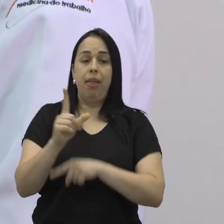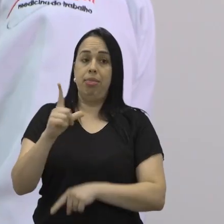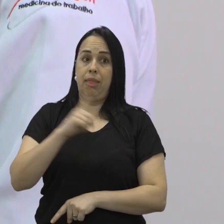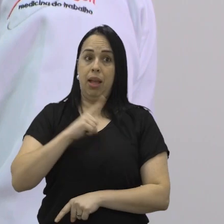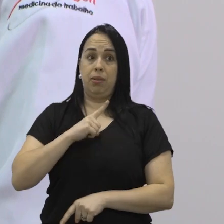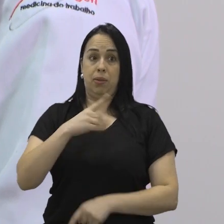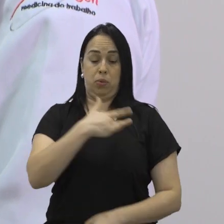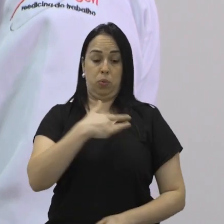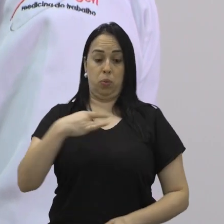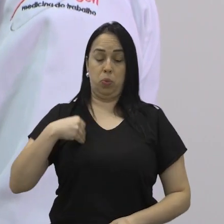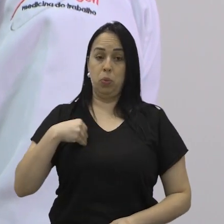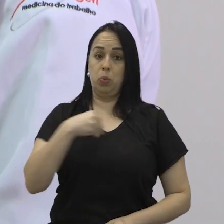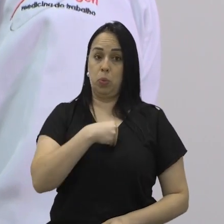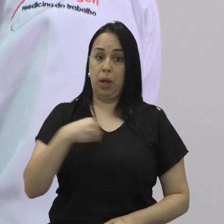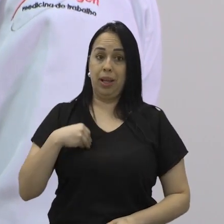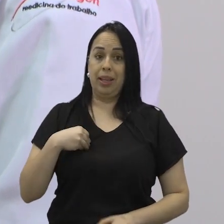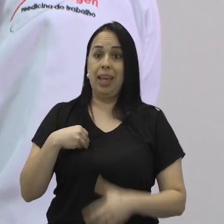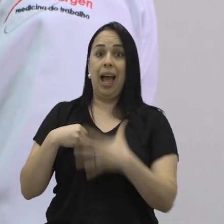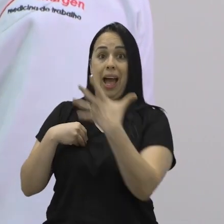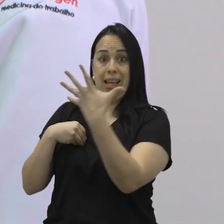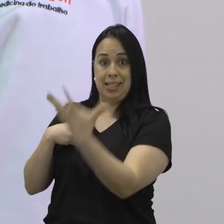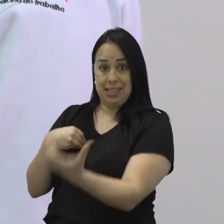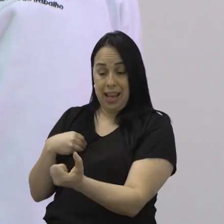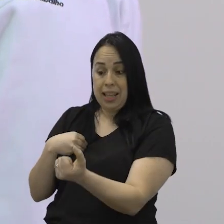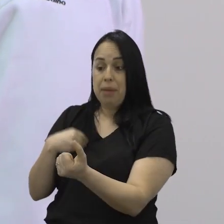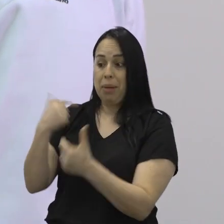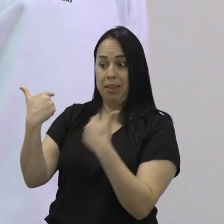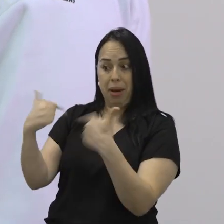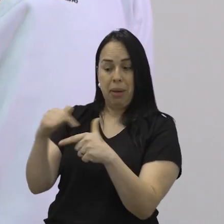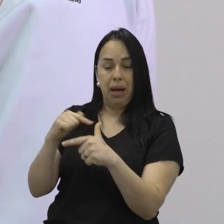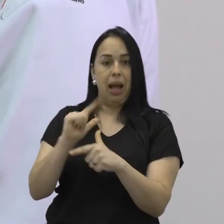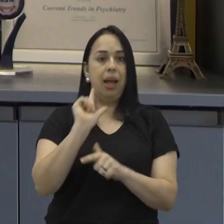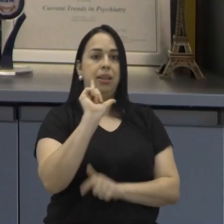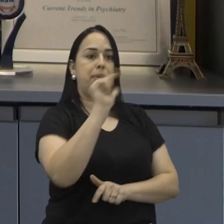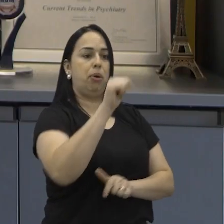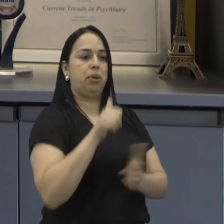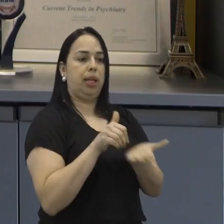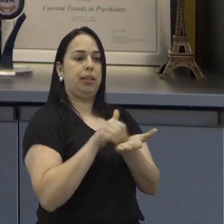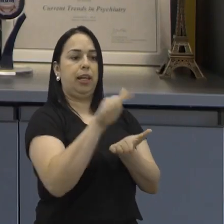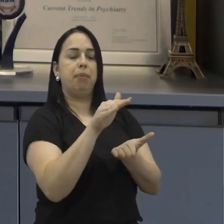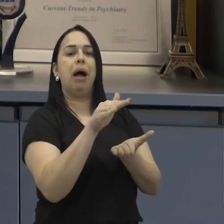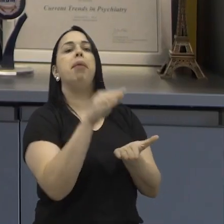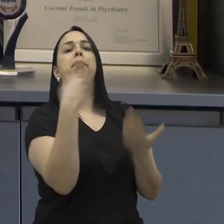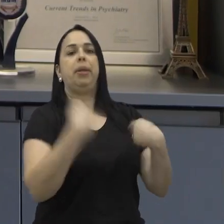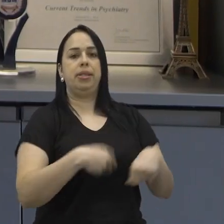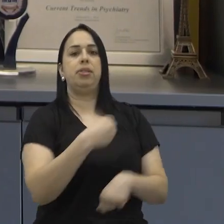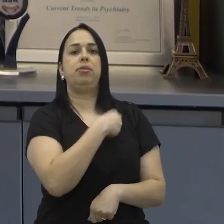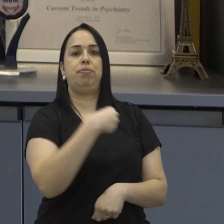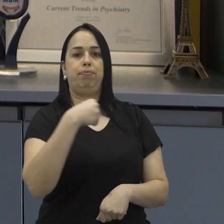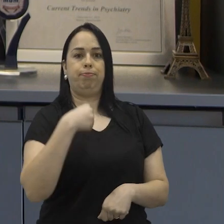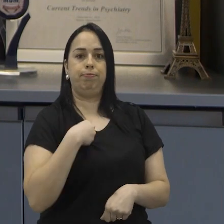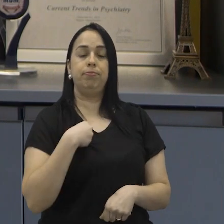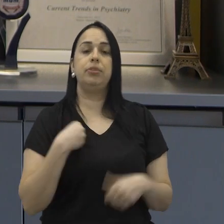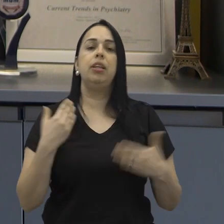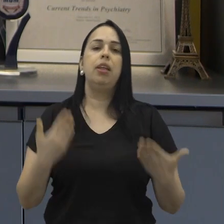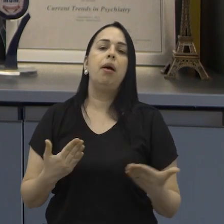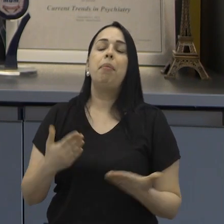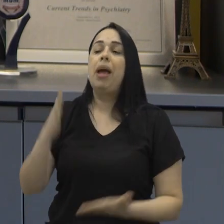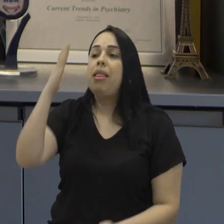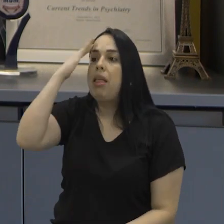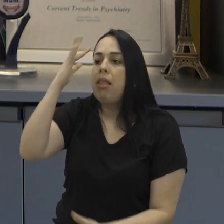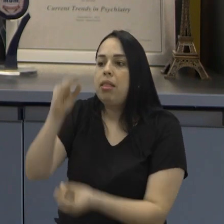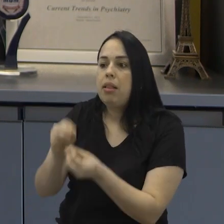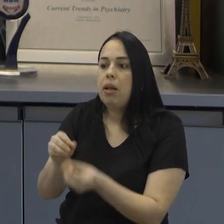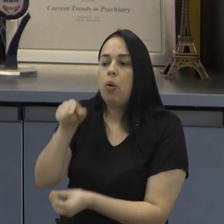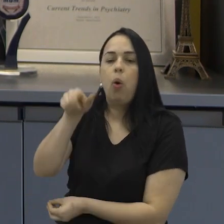monitoramento, existem os exames pré-admissional e demissional. O exame pré-admissional ele é essencial para a gente entender como